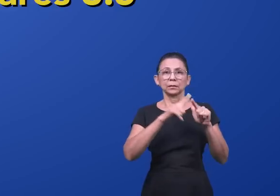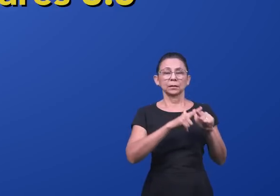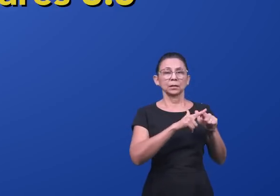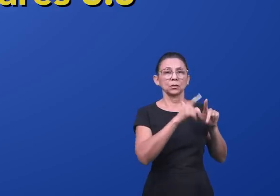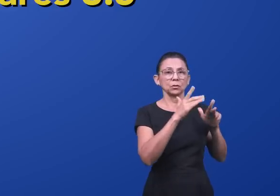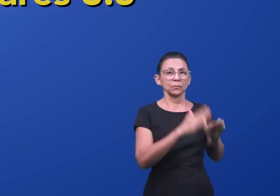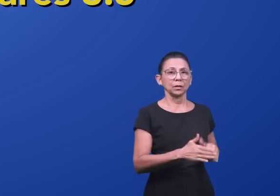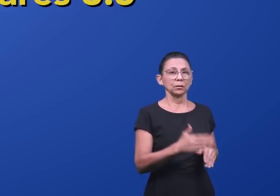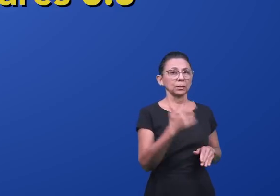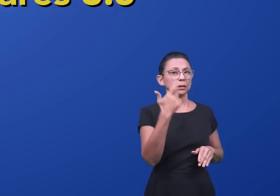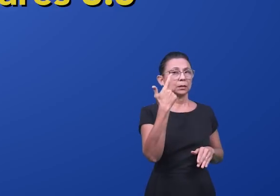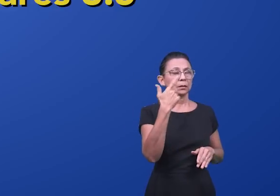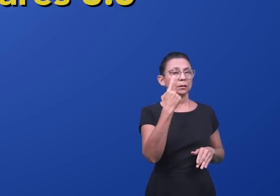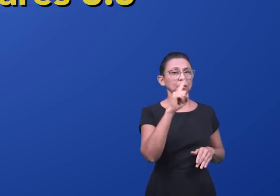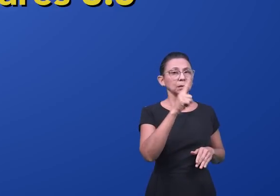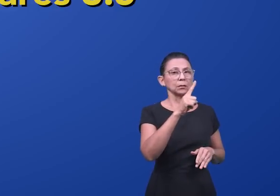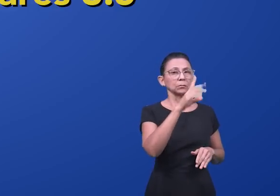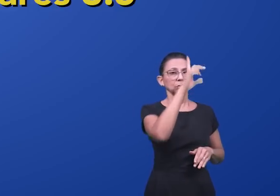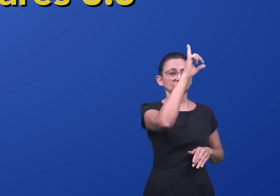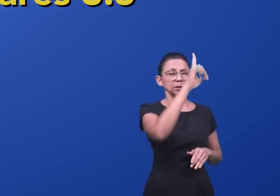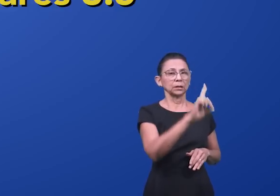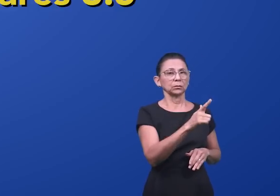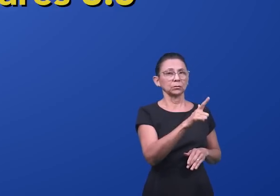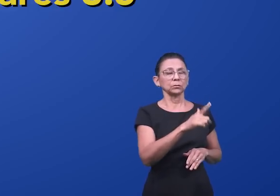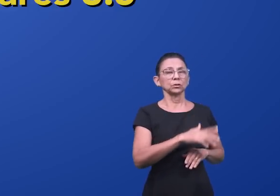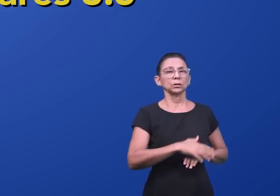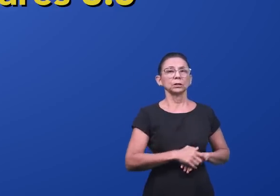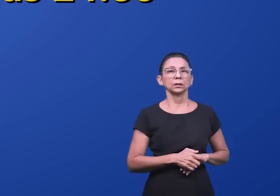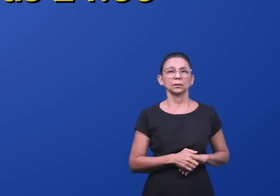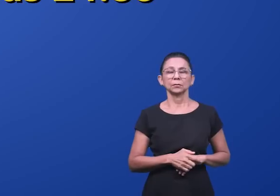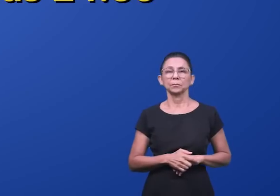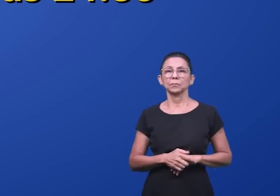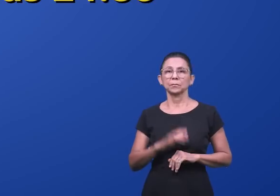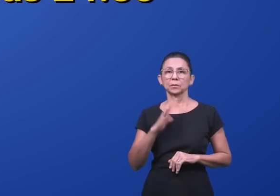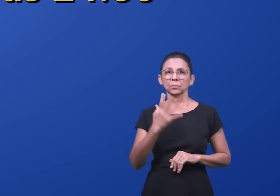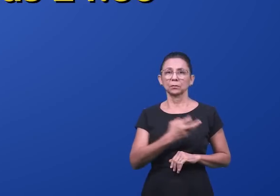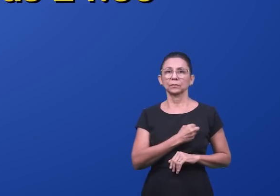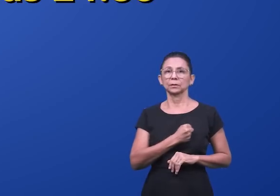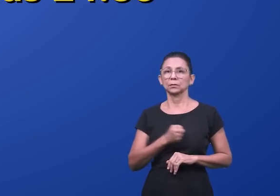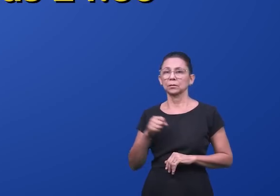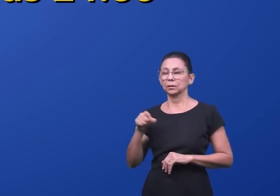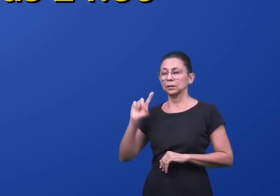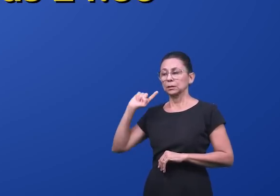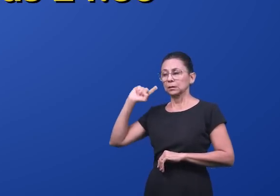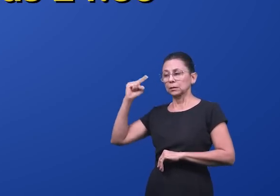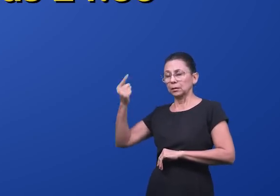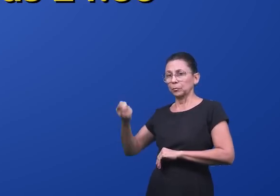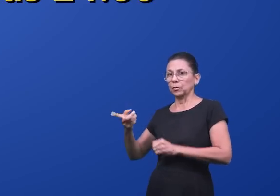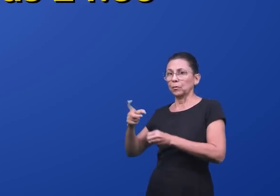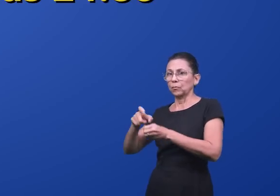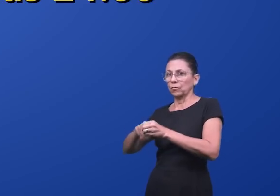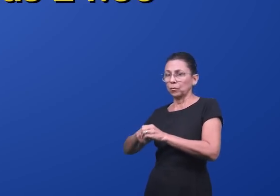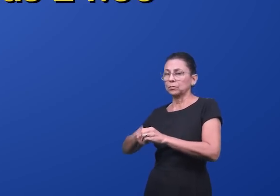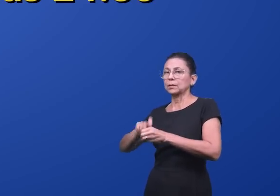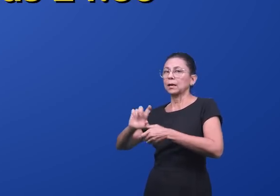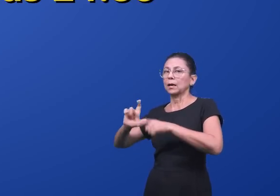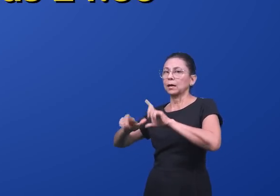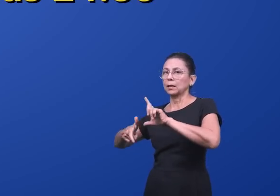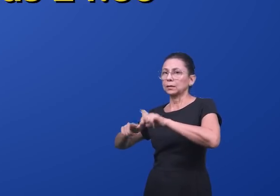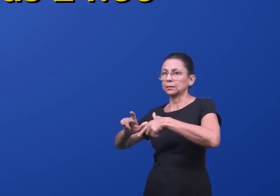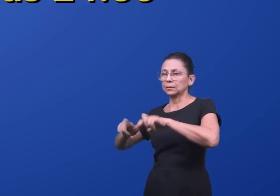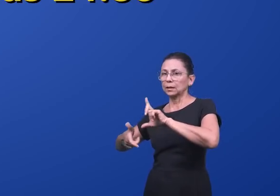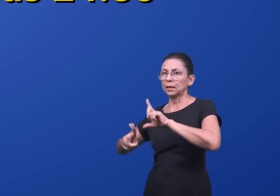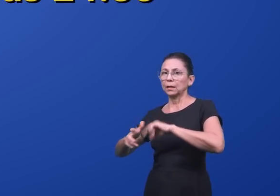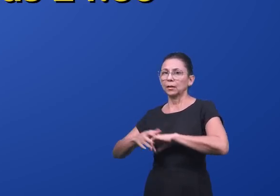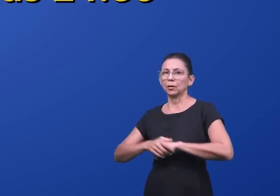Ele voltará para Israel. E fala em Mateus 24:36, mas daquele dia e hora ninguém sabe, nem os anjos